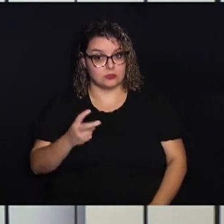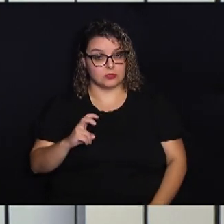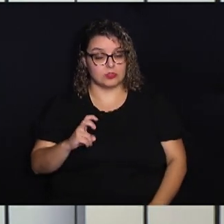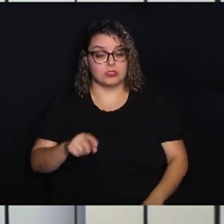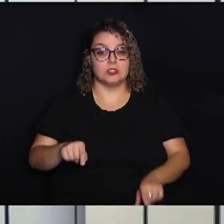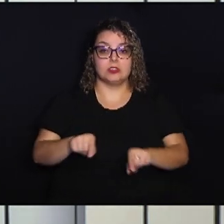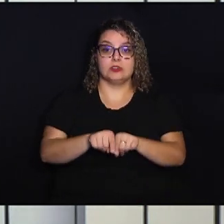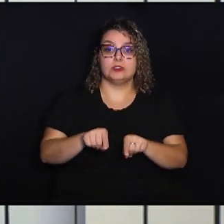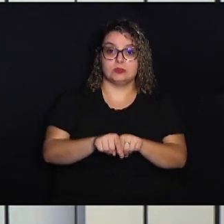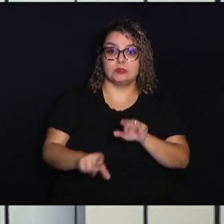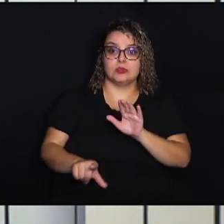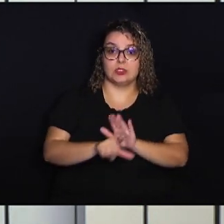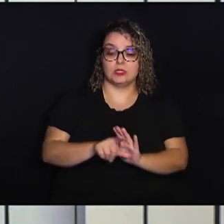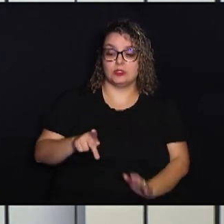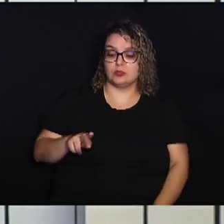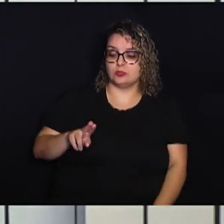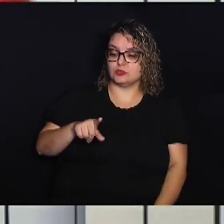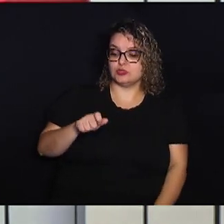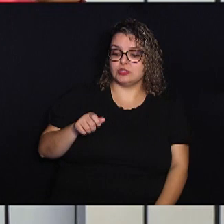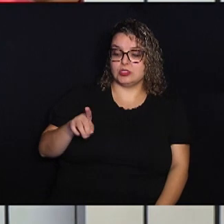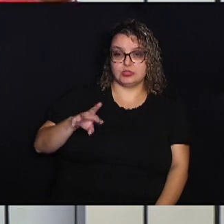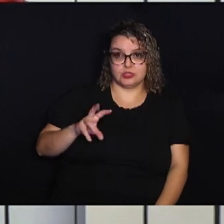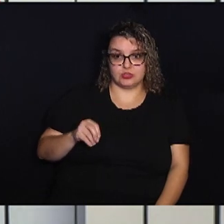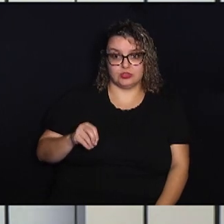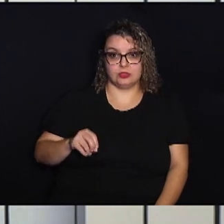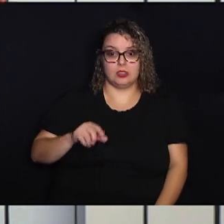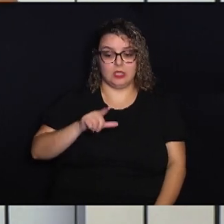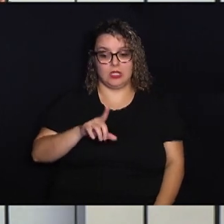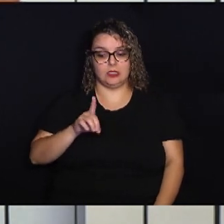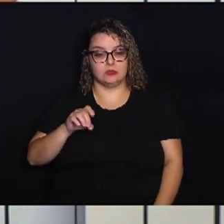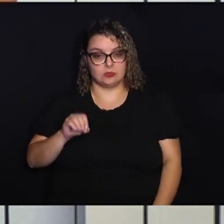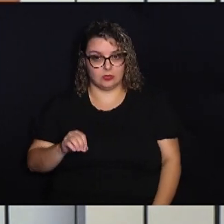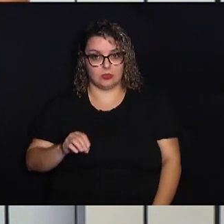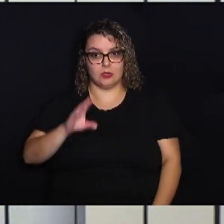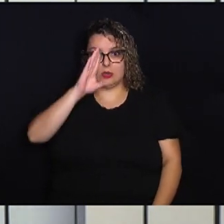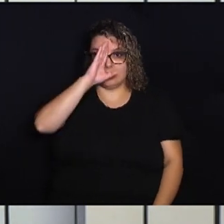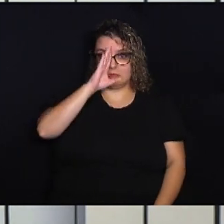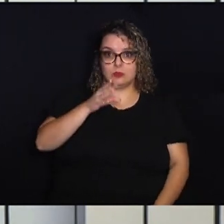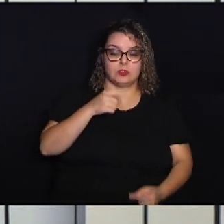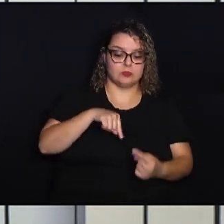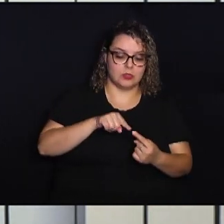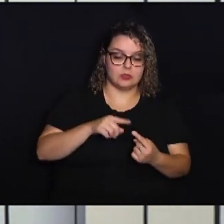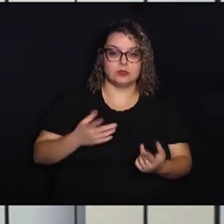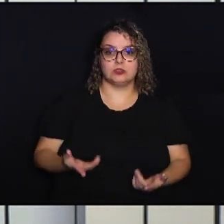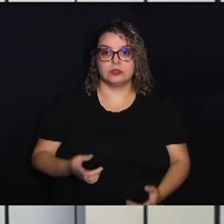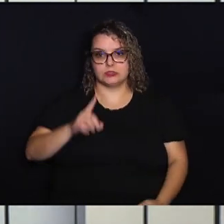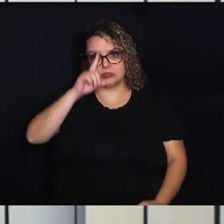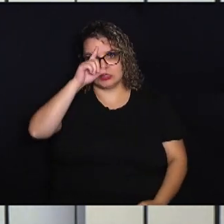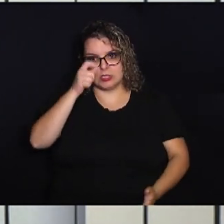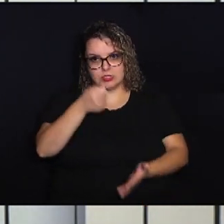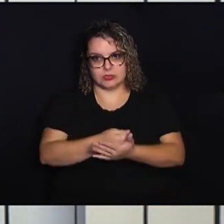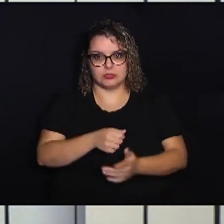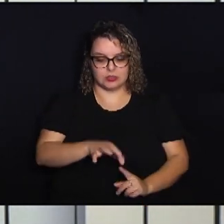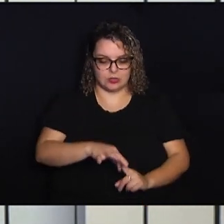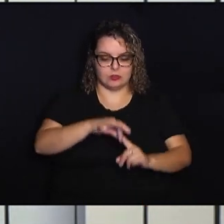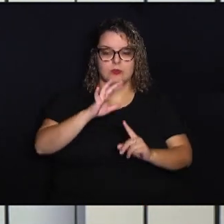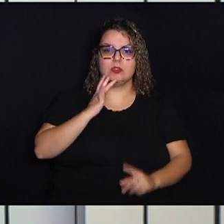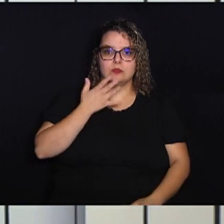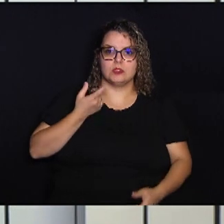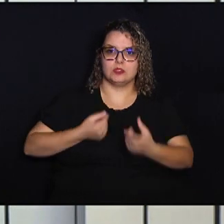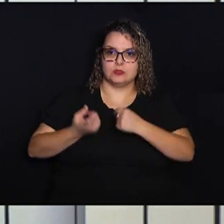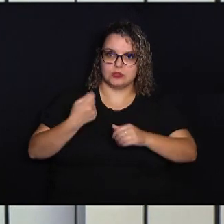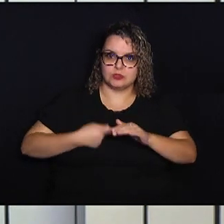objetivos do PROERD, o Programa Educacional de Resistência às Drogas e à Violência, um projeto da Polícia Militar que é